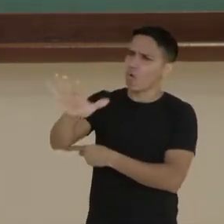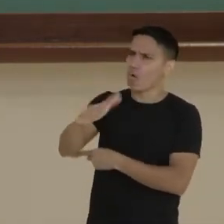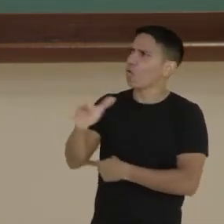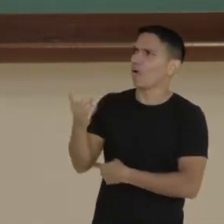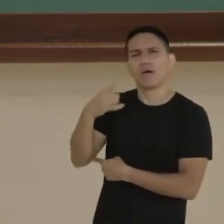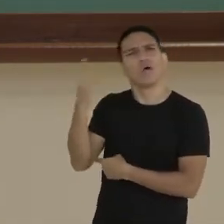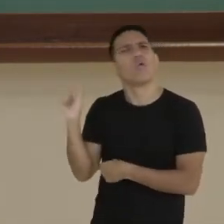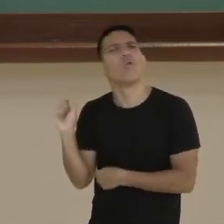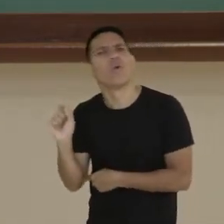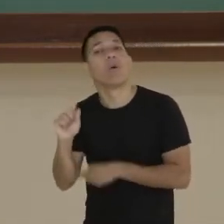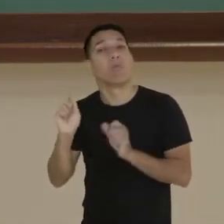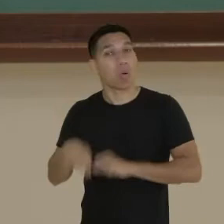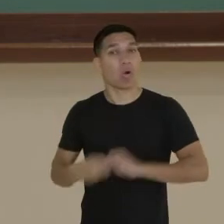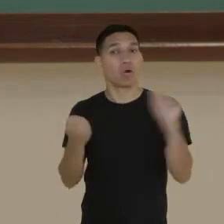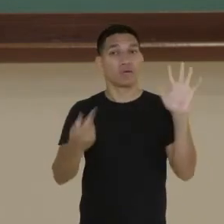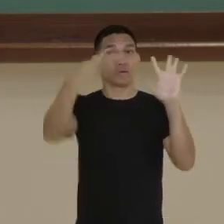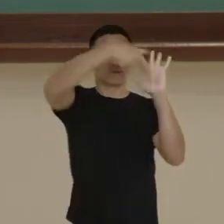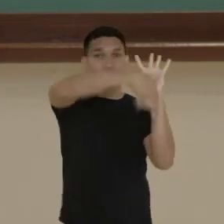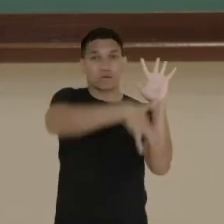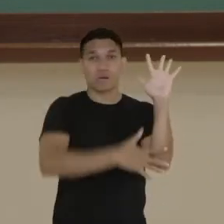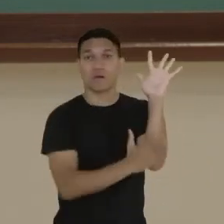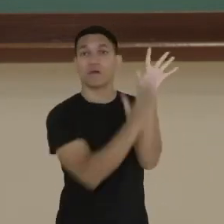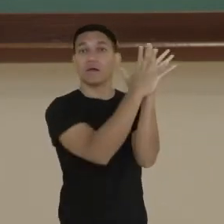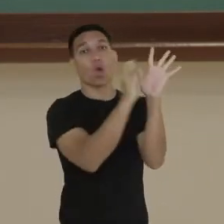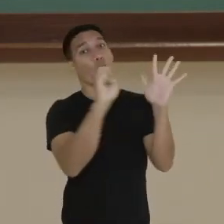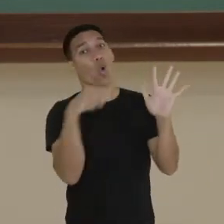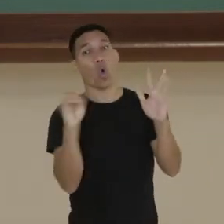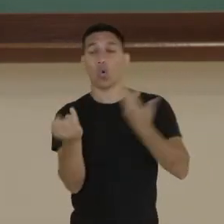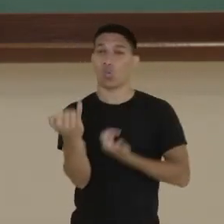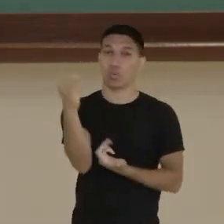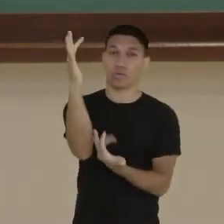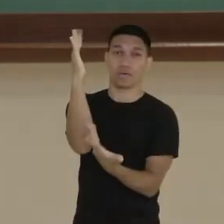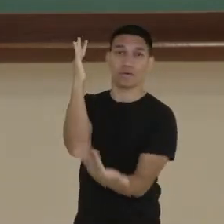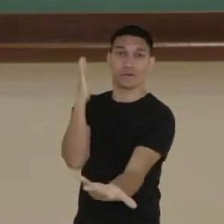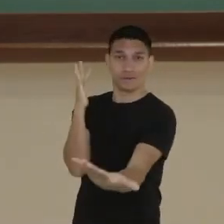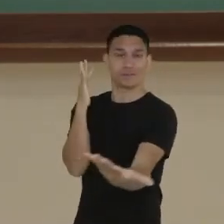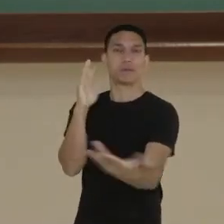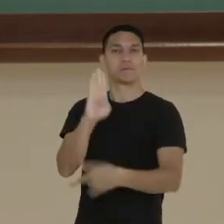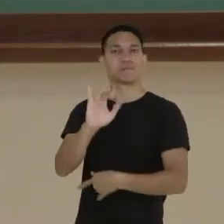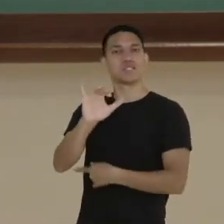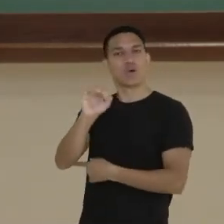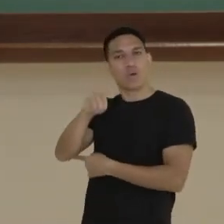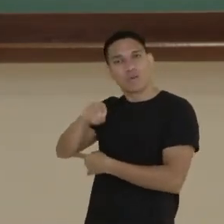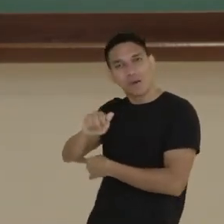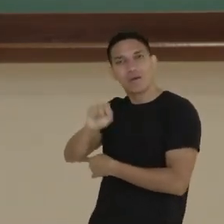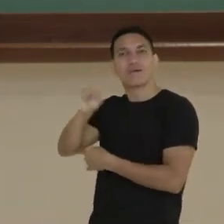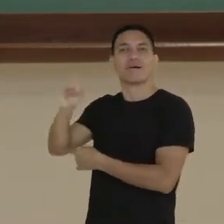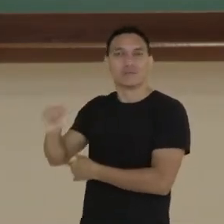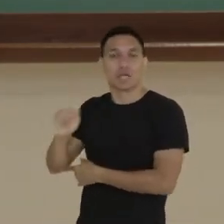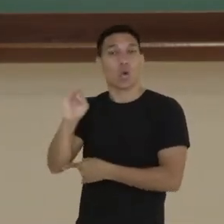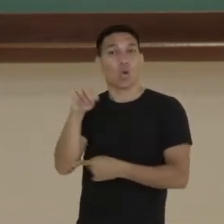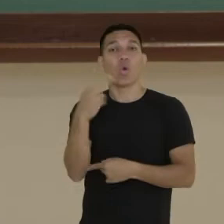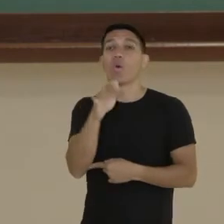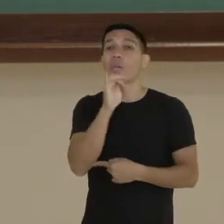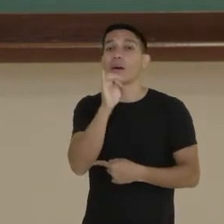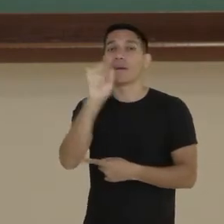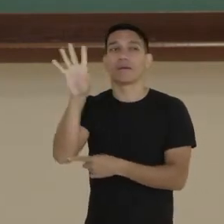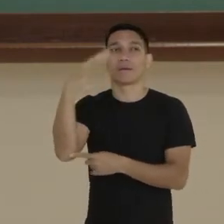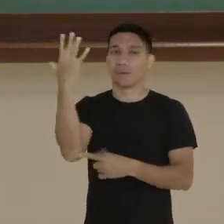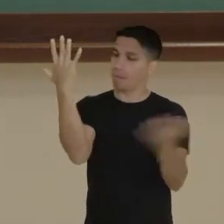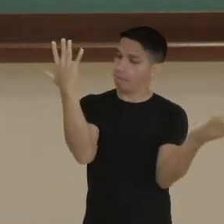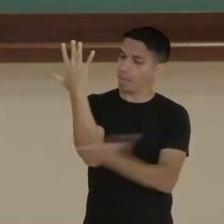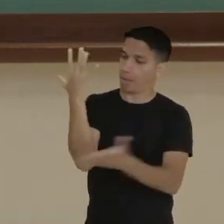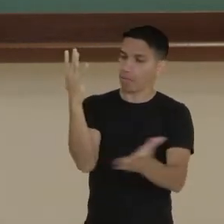por exemplo, à fotossíntese, né? Ou à biomassa. Como, por exemplo, a lenha, quando você lá faz, por exemplo,